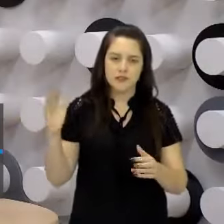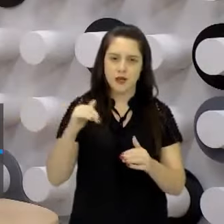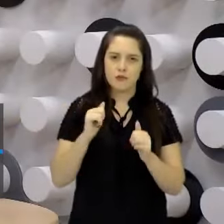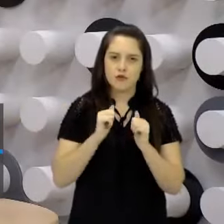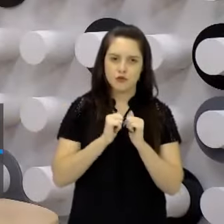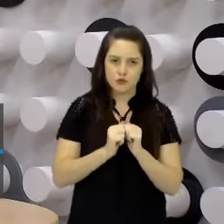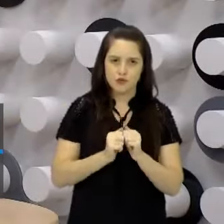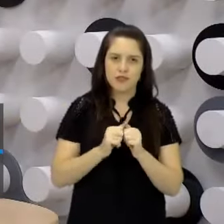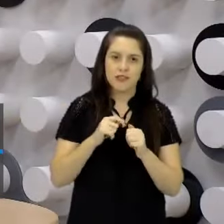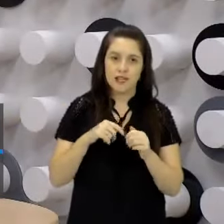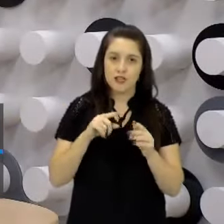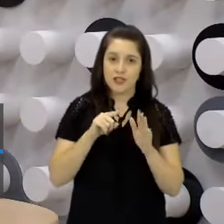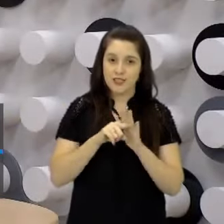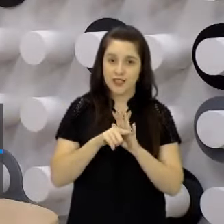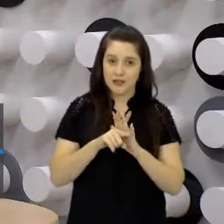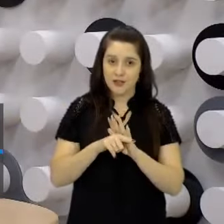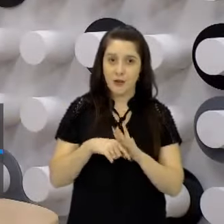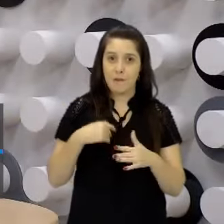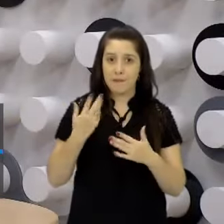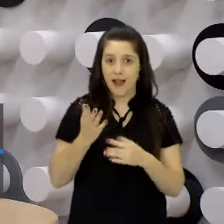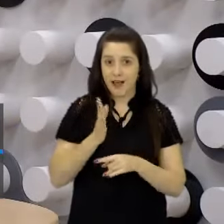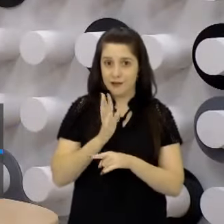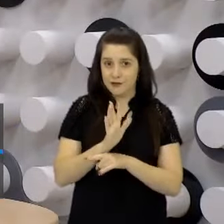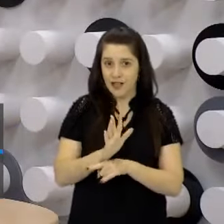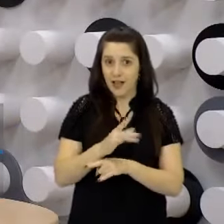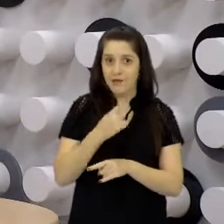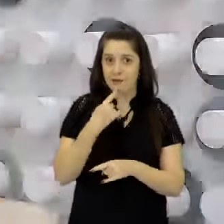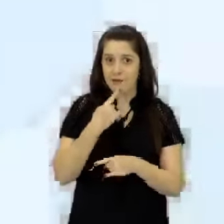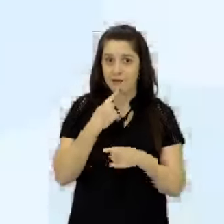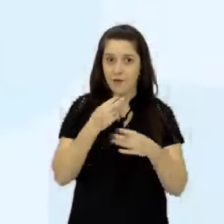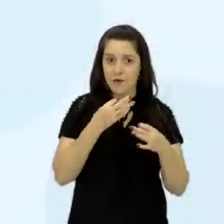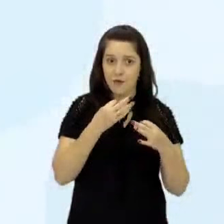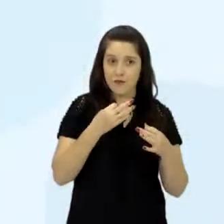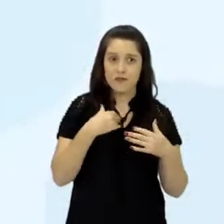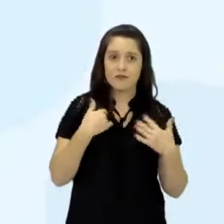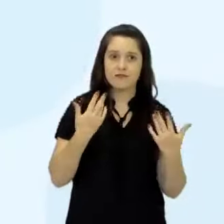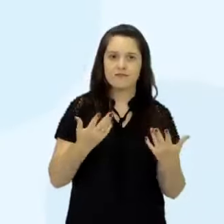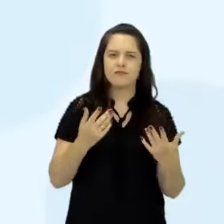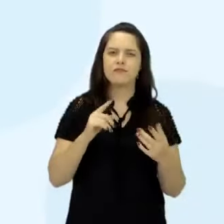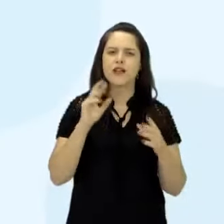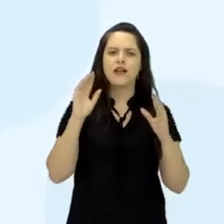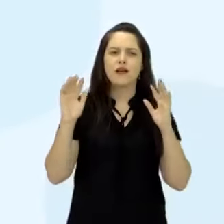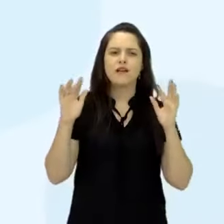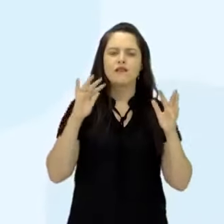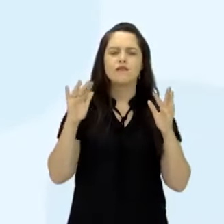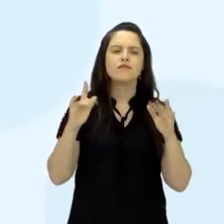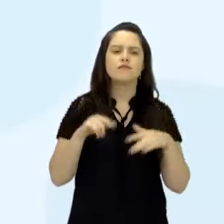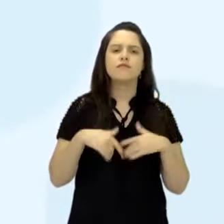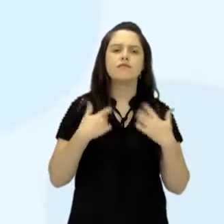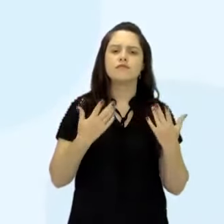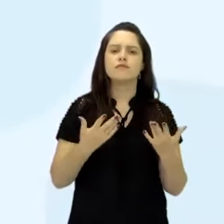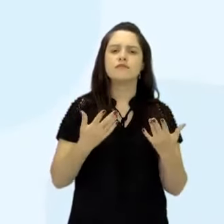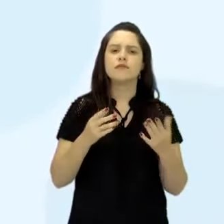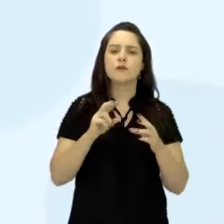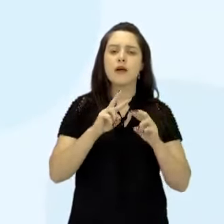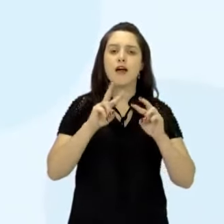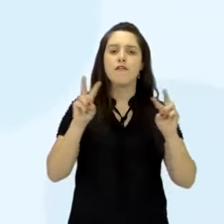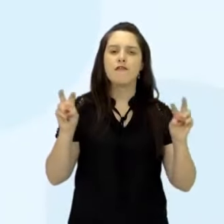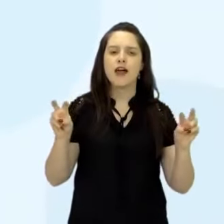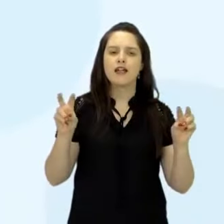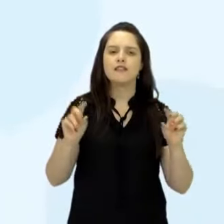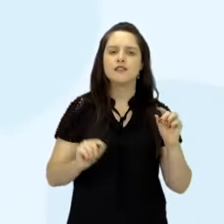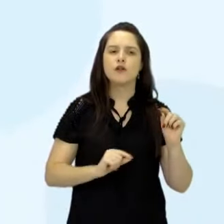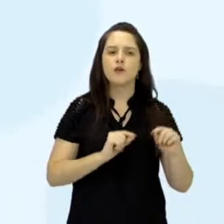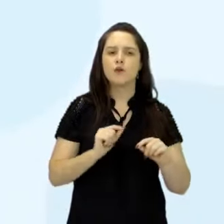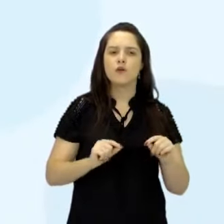nesse questionamento. E para ajudá-los, a gente vai começar nessa aula a pensar nesses superpoderes. Começando com o quê? Uma frase atribuída à nossa